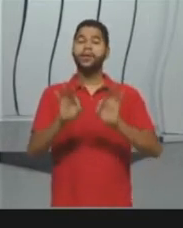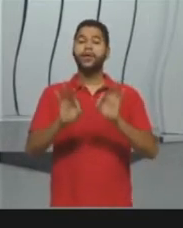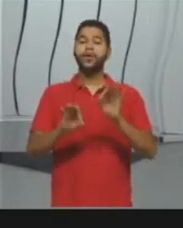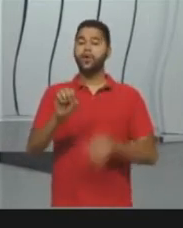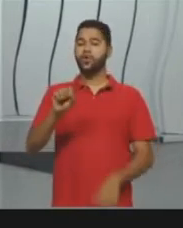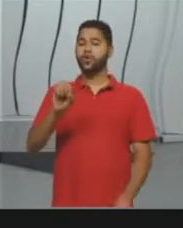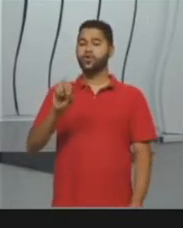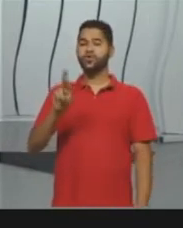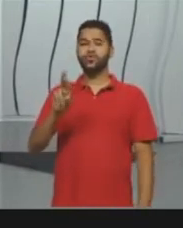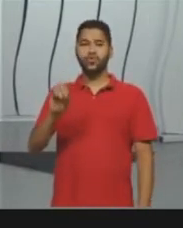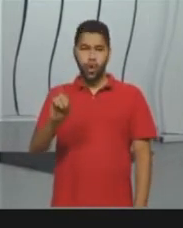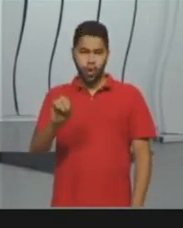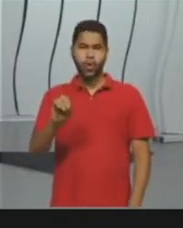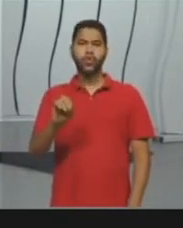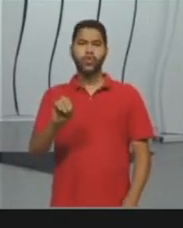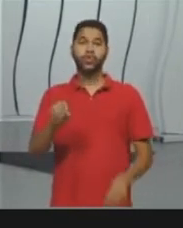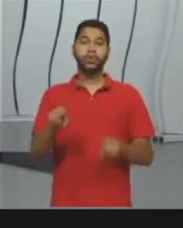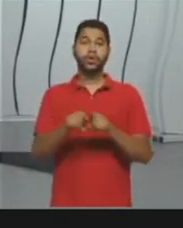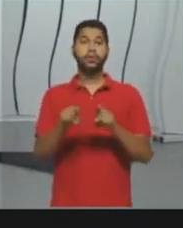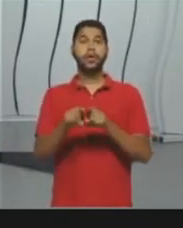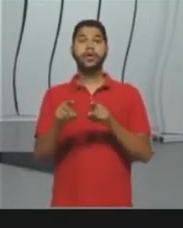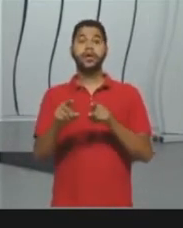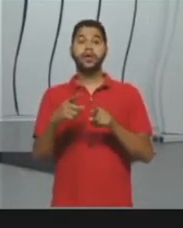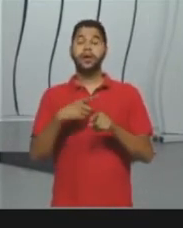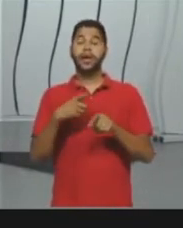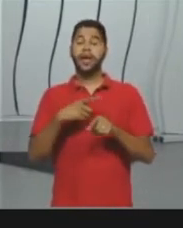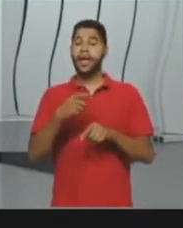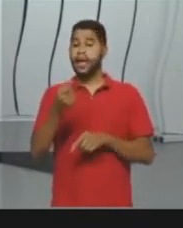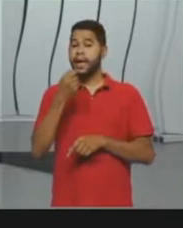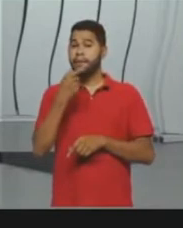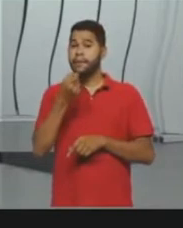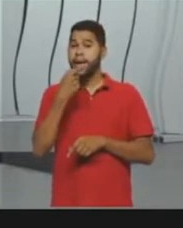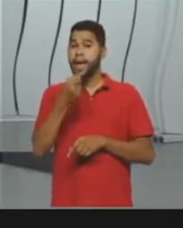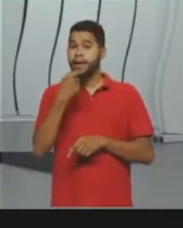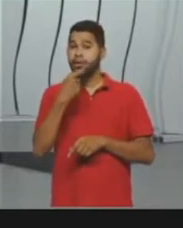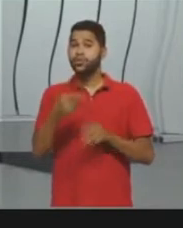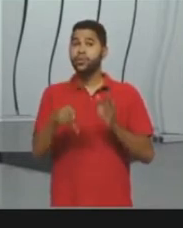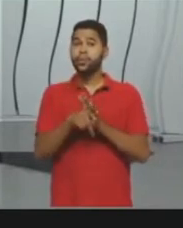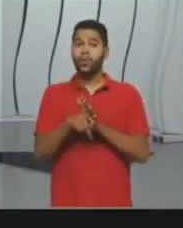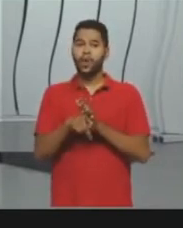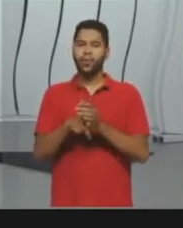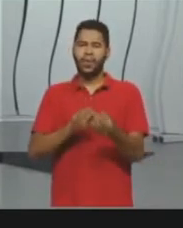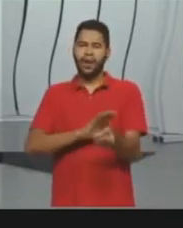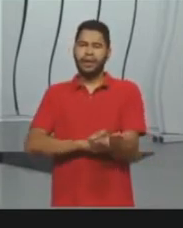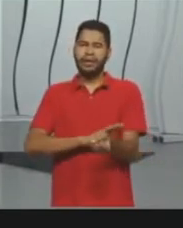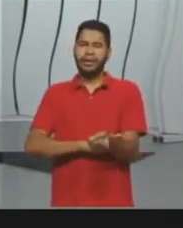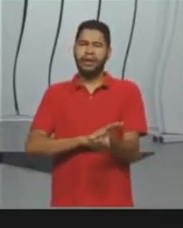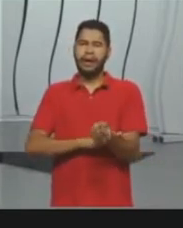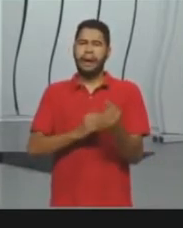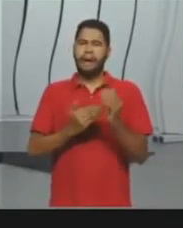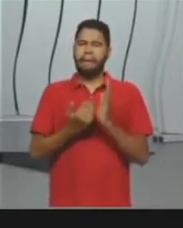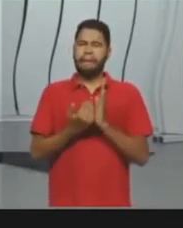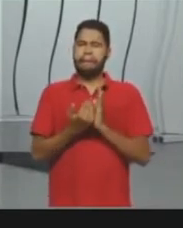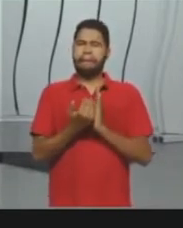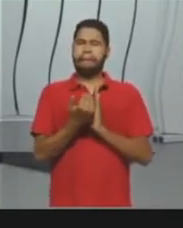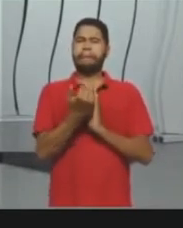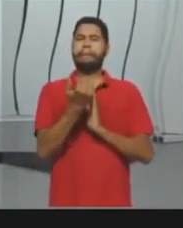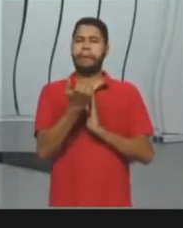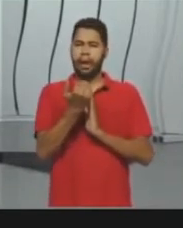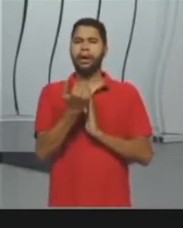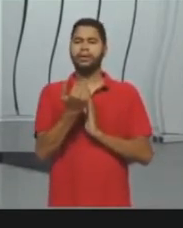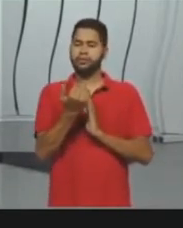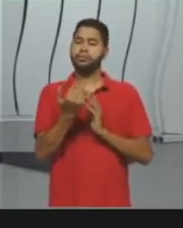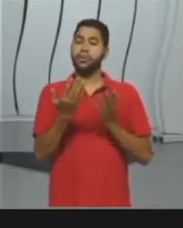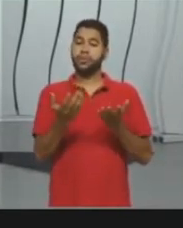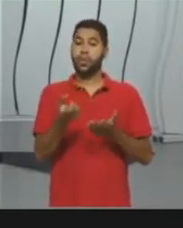medicamento contra a pressão alta. Então você precisa de pegar a cobra certa, precisa de estar organizado, precisa de ter um nome para